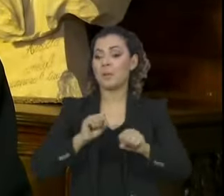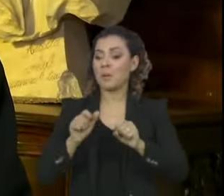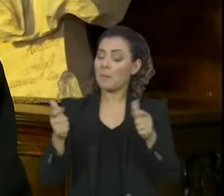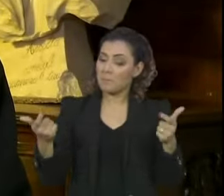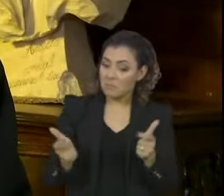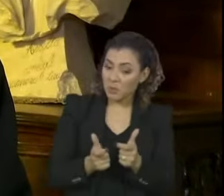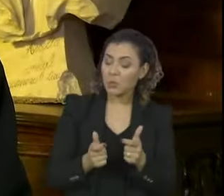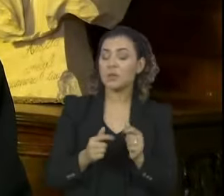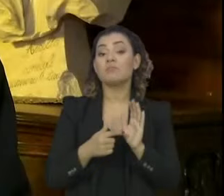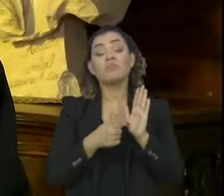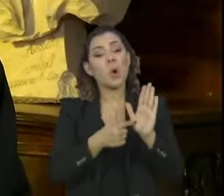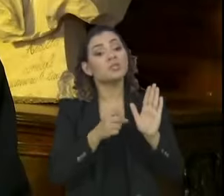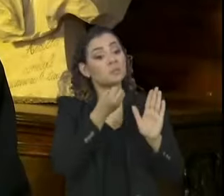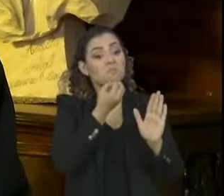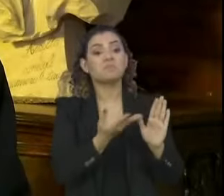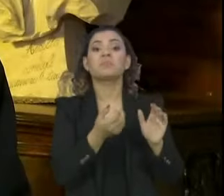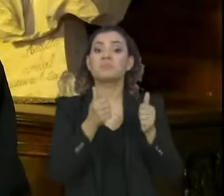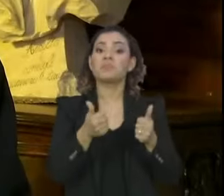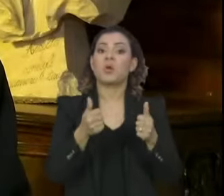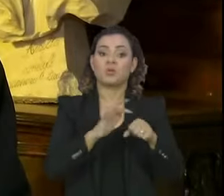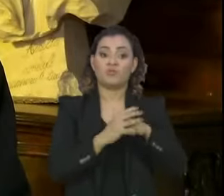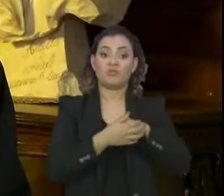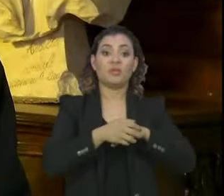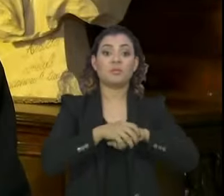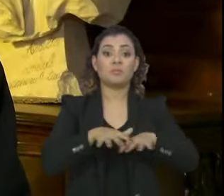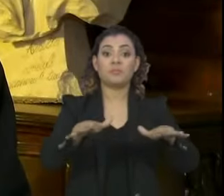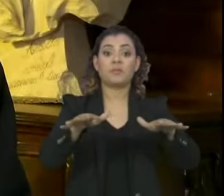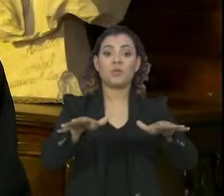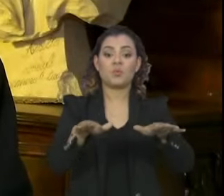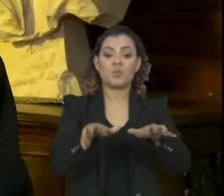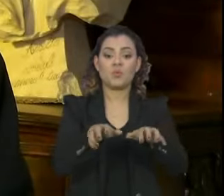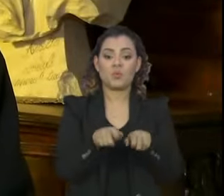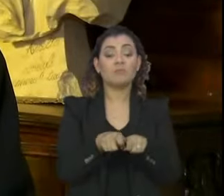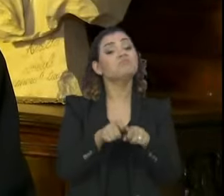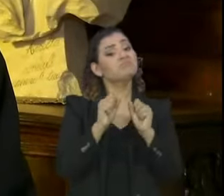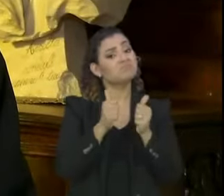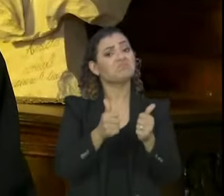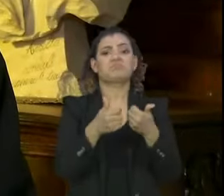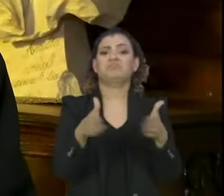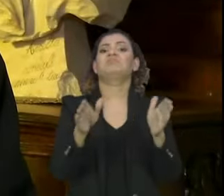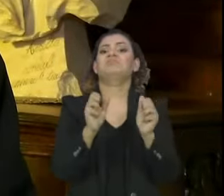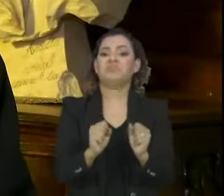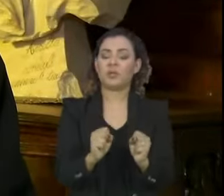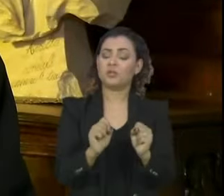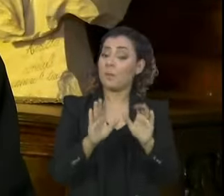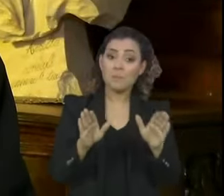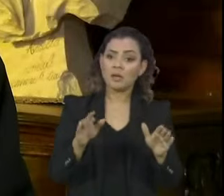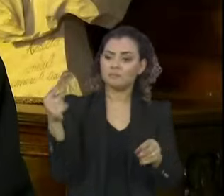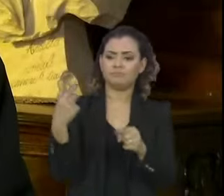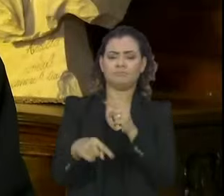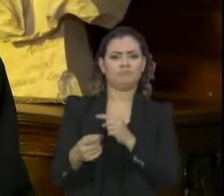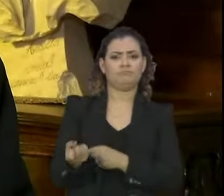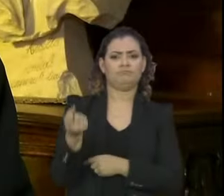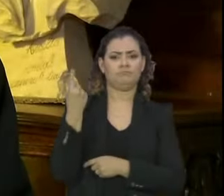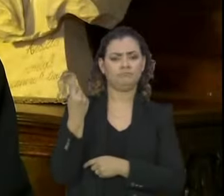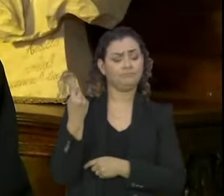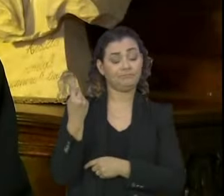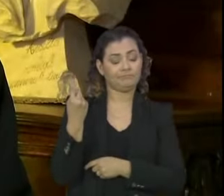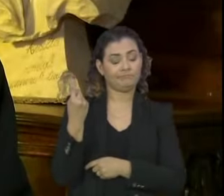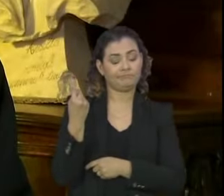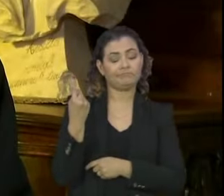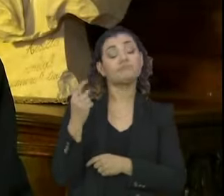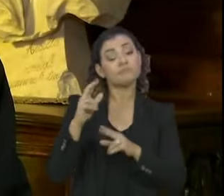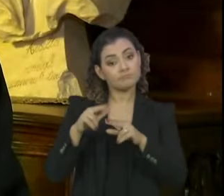portanto sinalizando que o vírus estaria contagiando - mas como não era esse o fato pelo